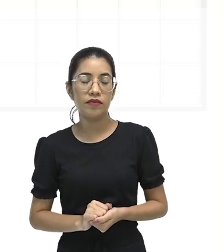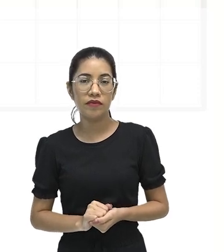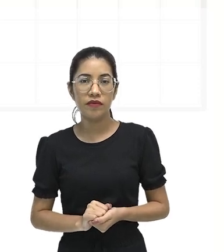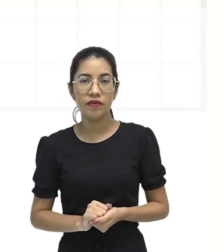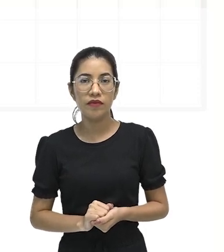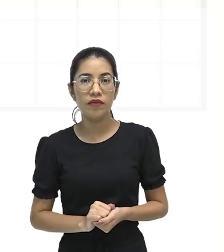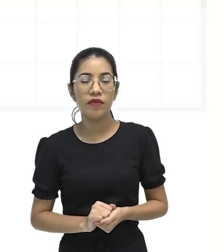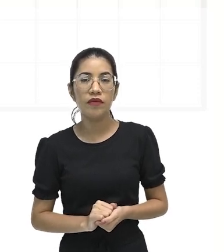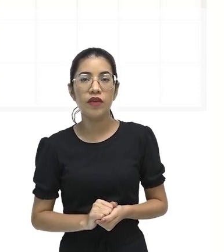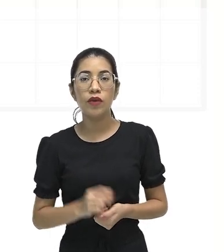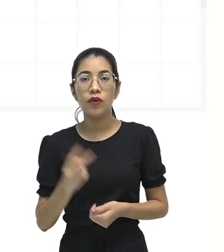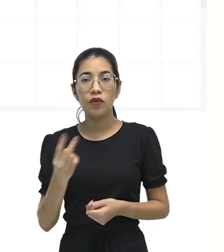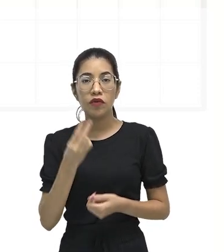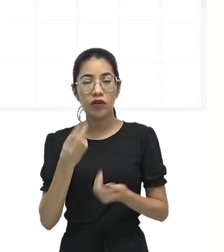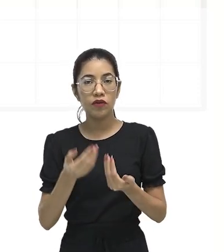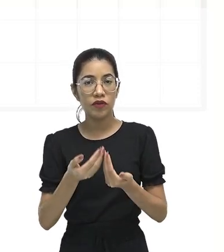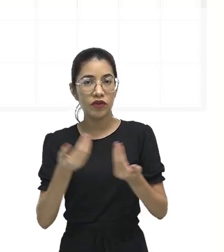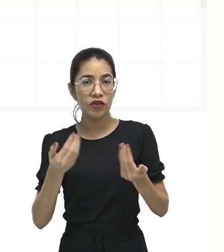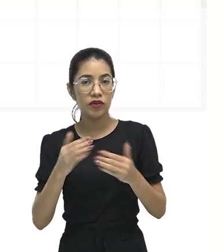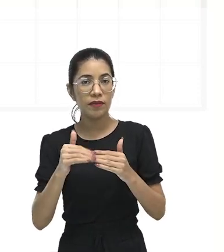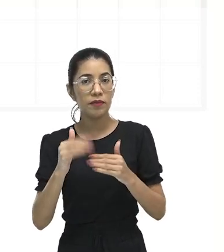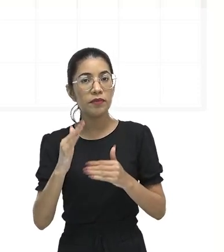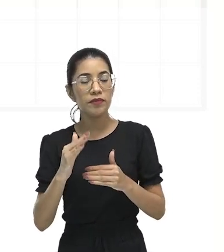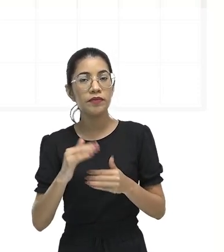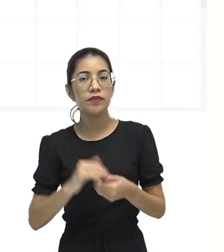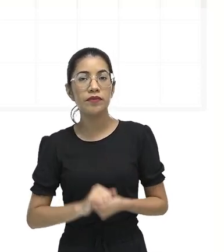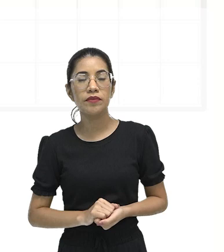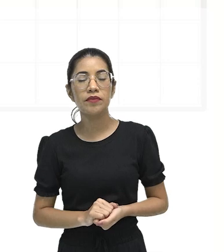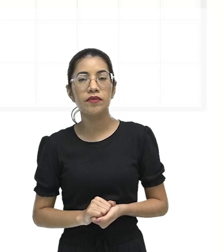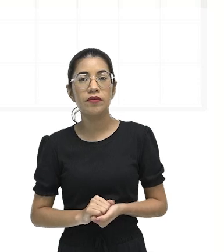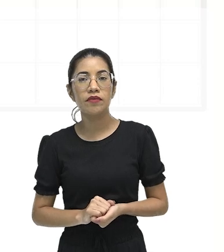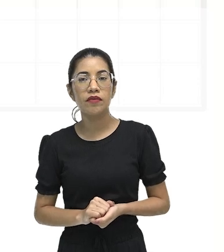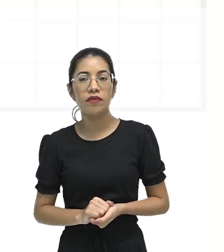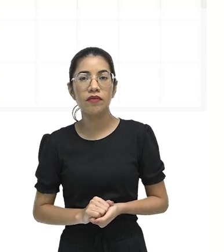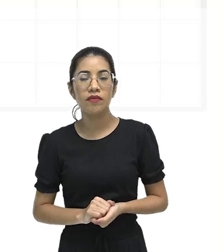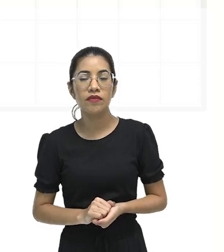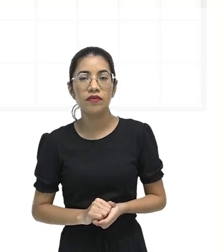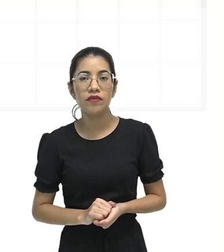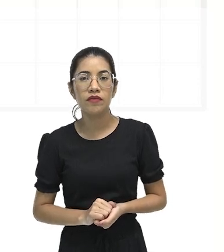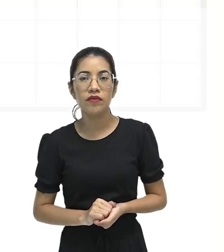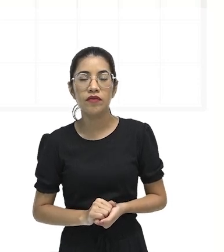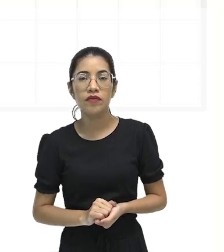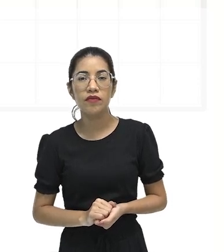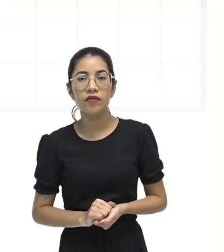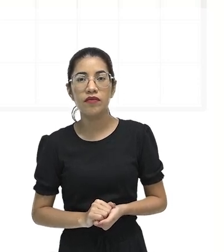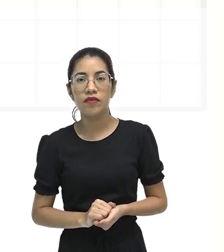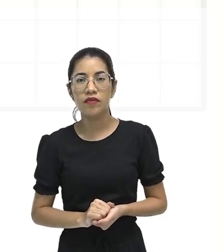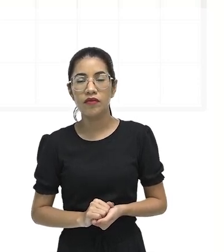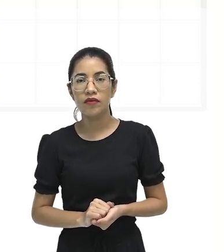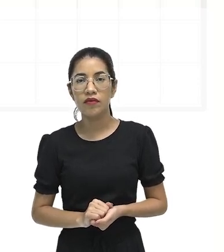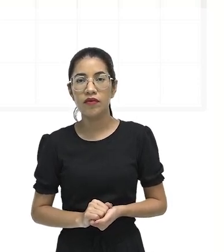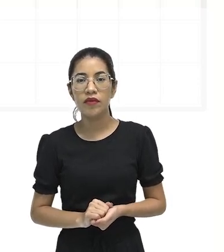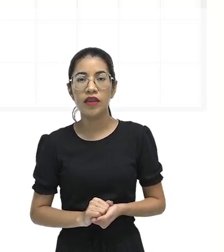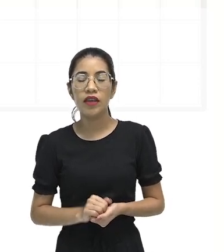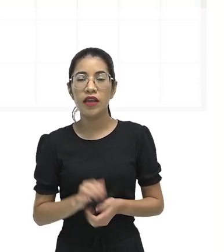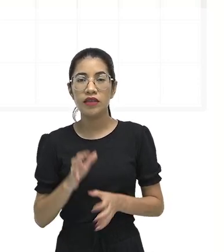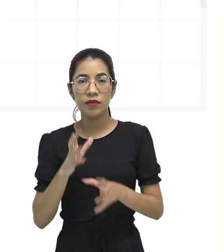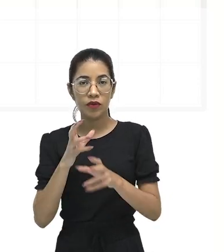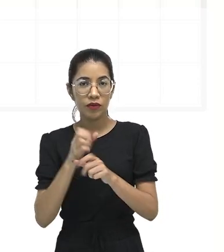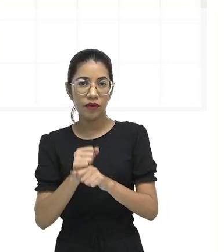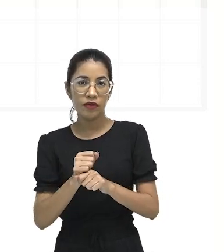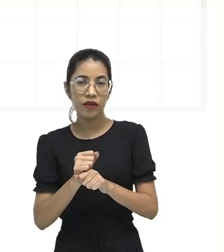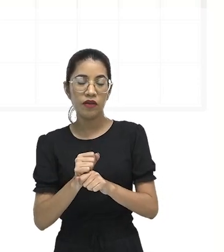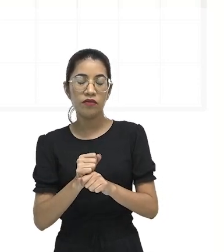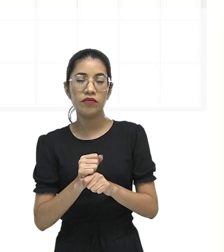em partes maiores. Então eu peguei aqui 8 partes, né, de um total,